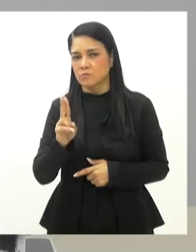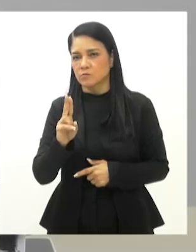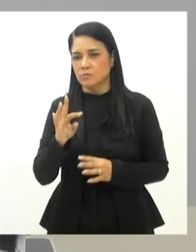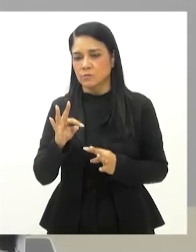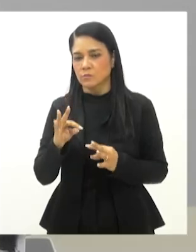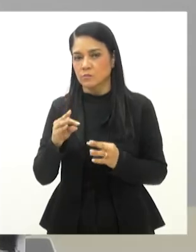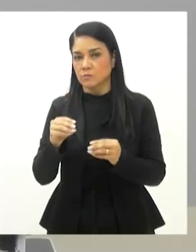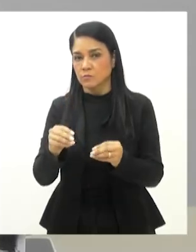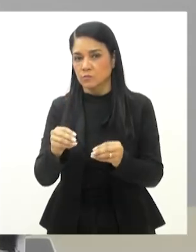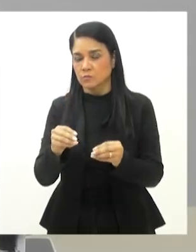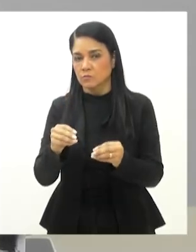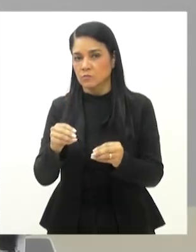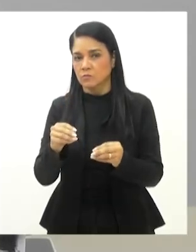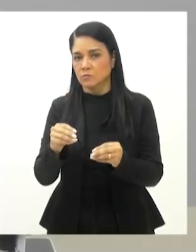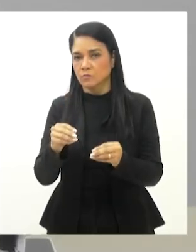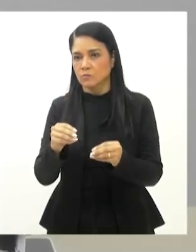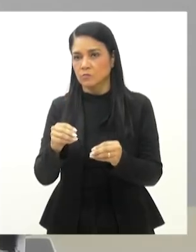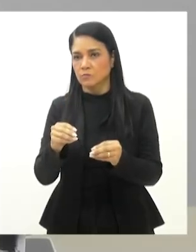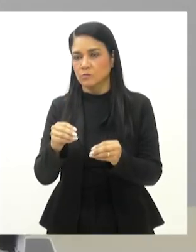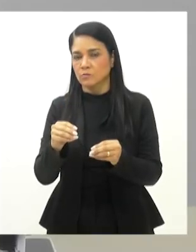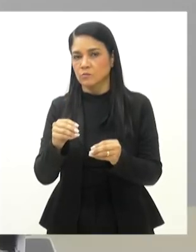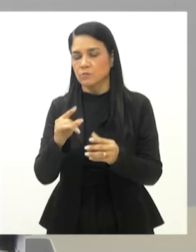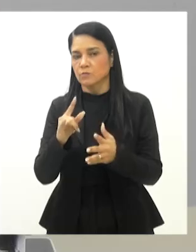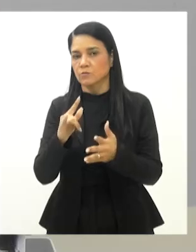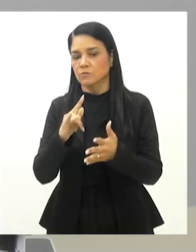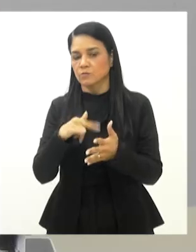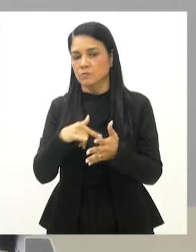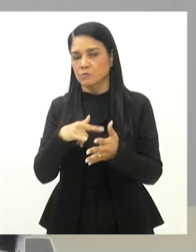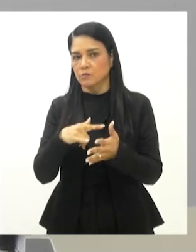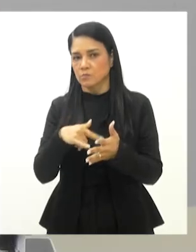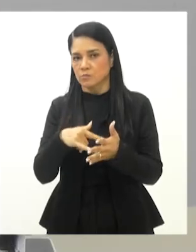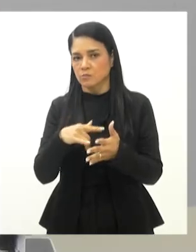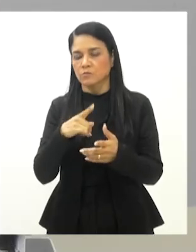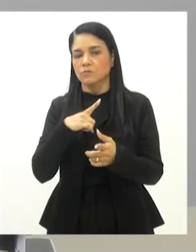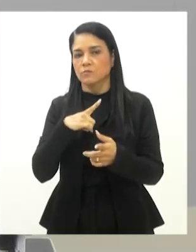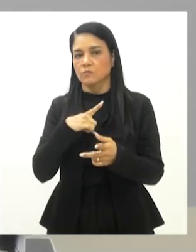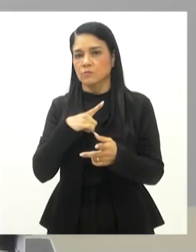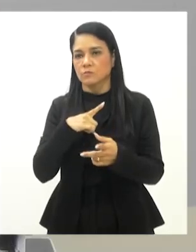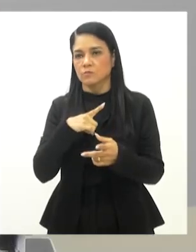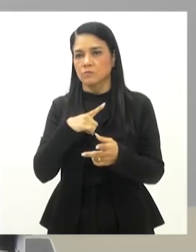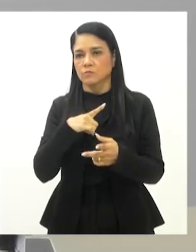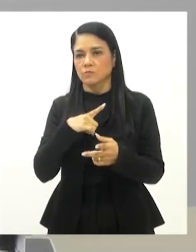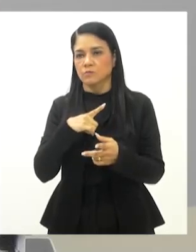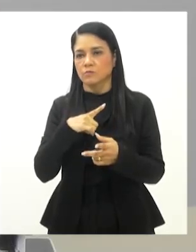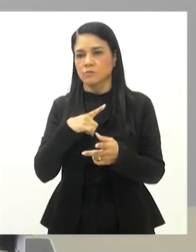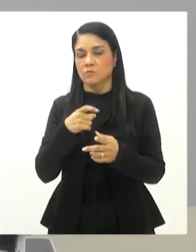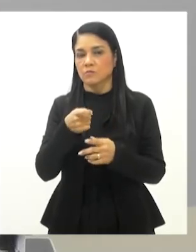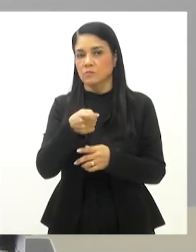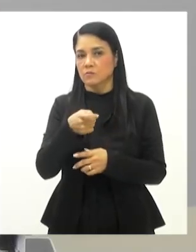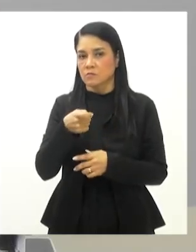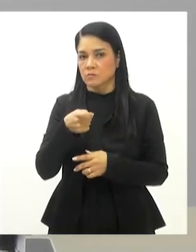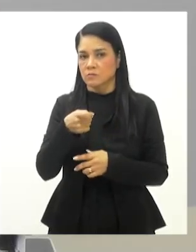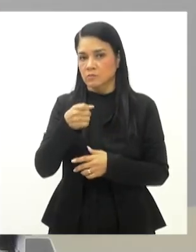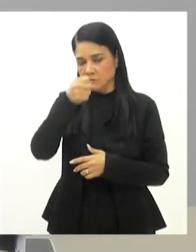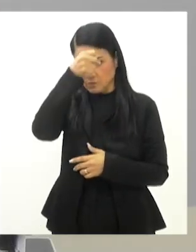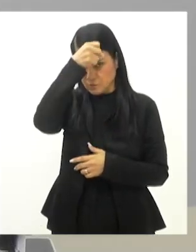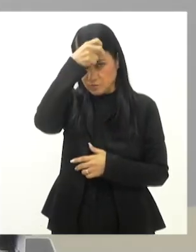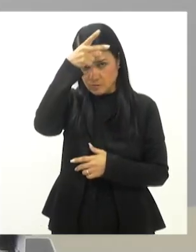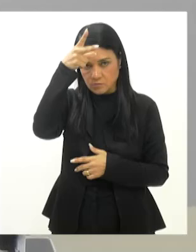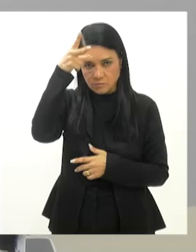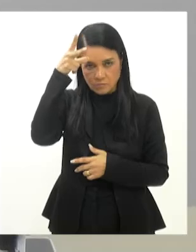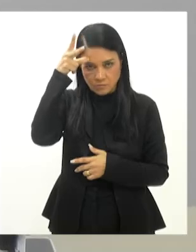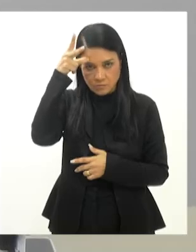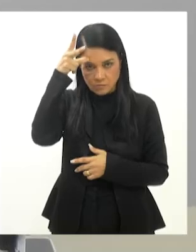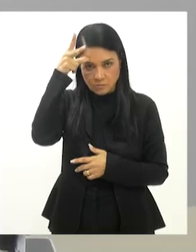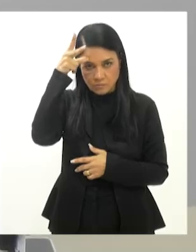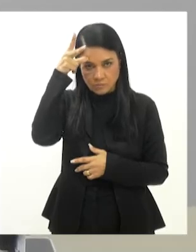os mares aqui que levam a esse oceano. Nós temos, como ex-prefeito